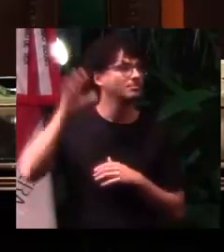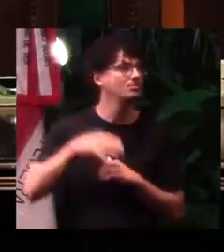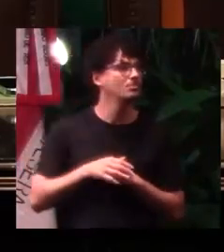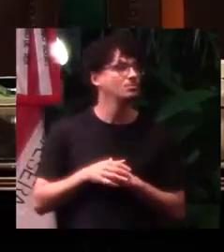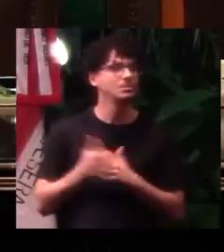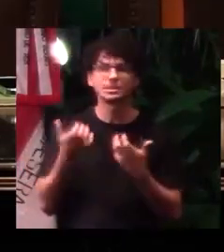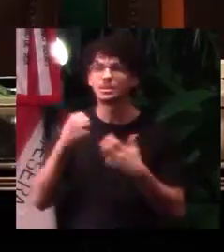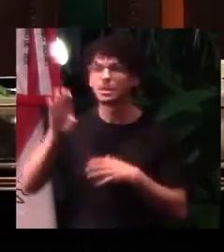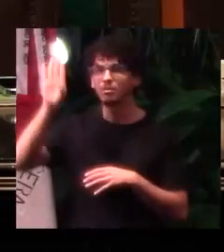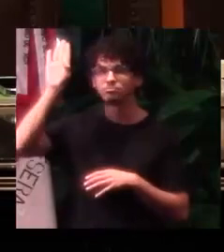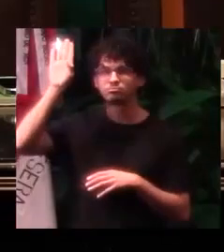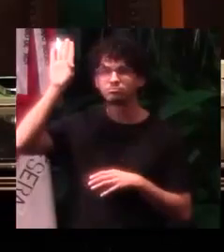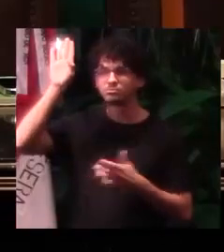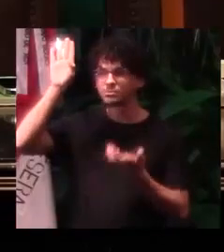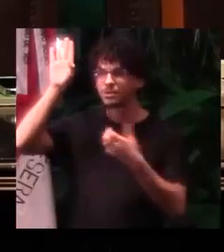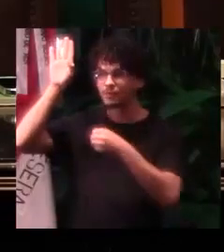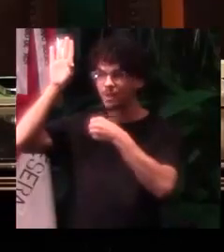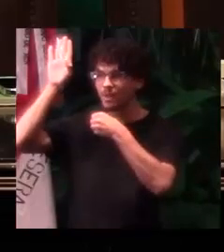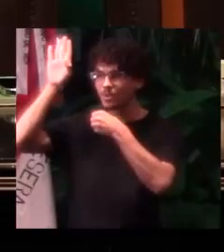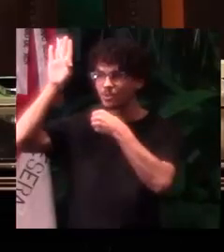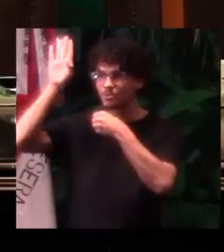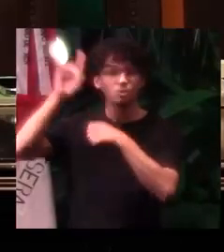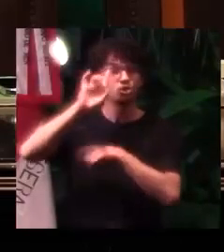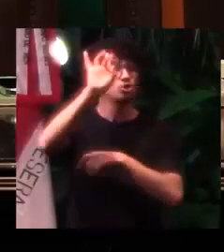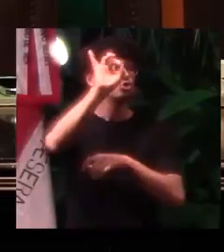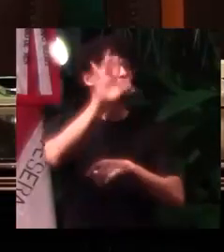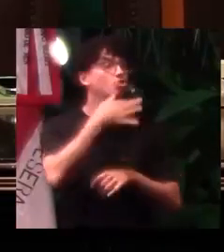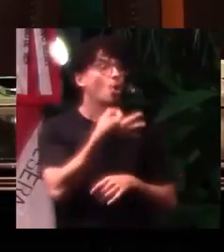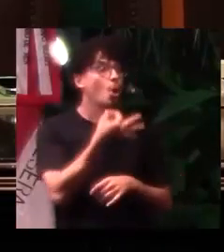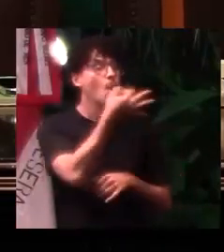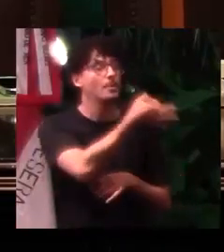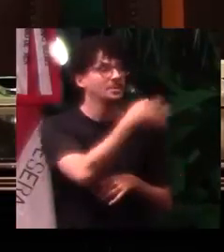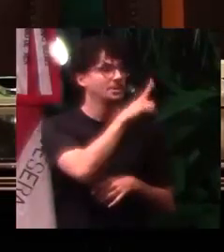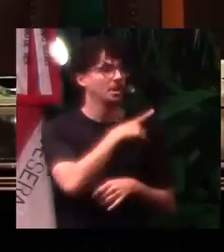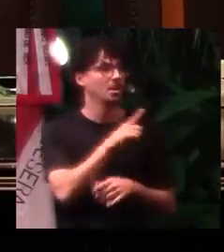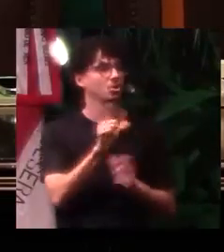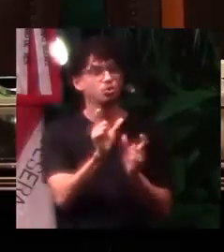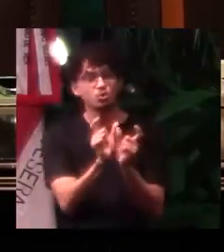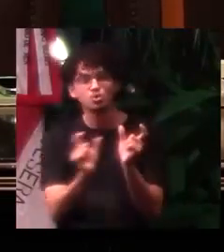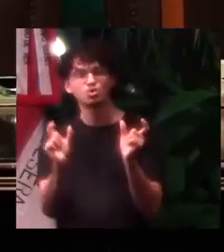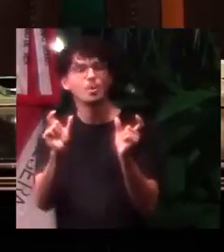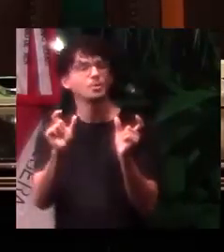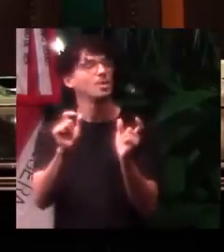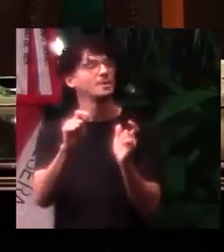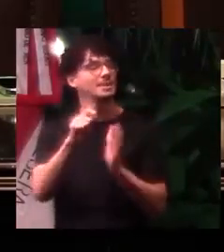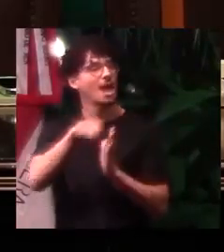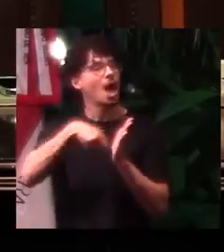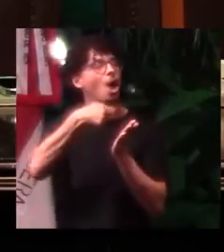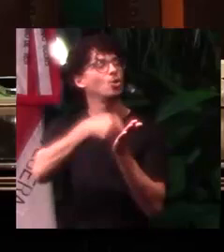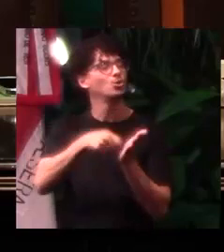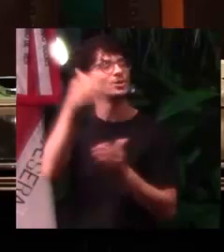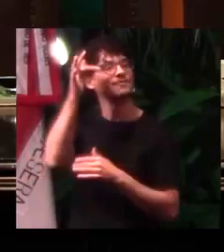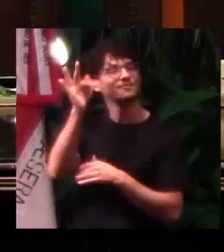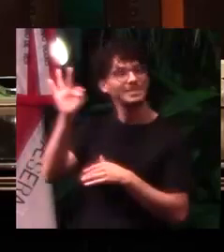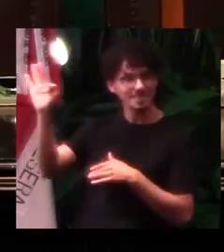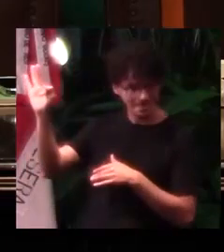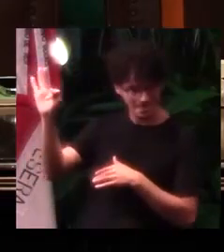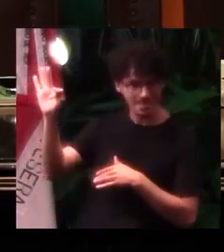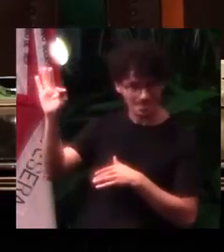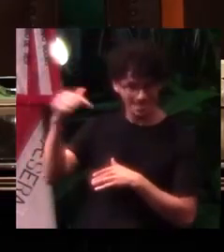para falar no microfone? Você... Ah, tá. O sobrenome da autora francesa, que